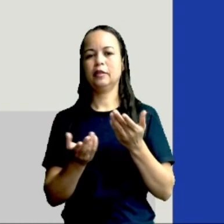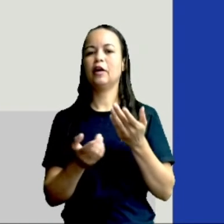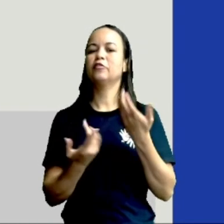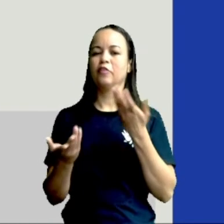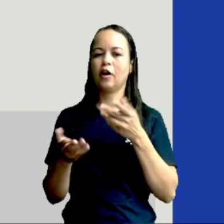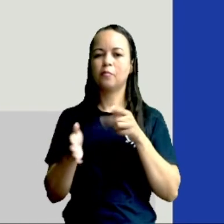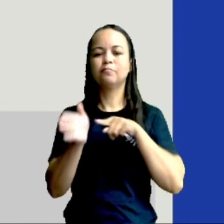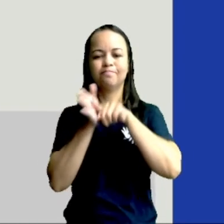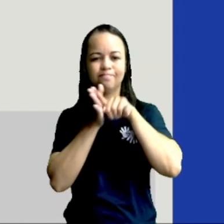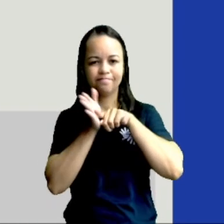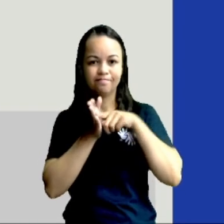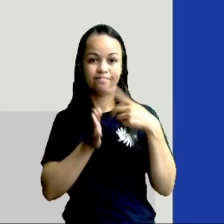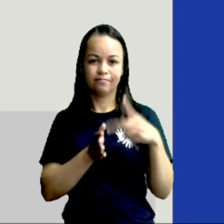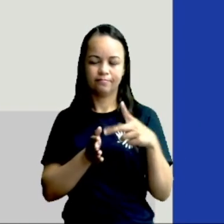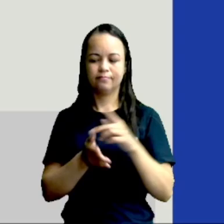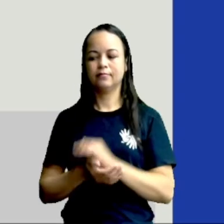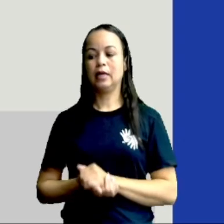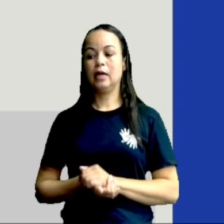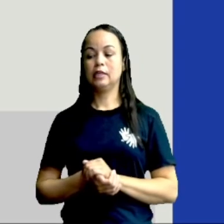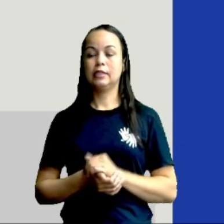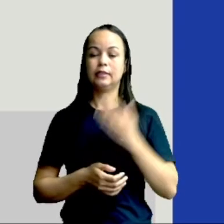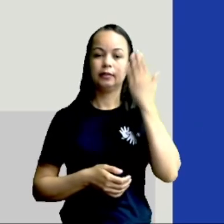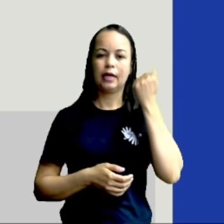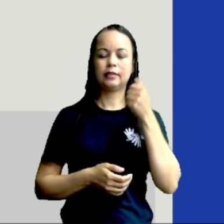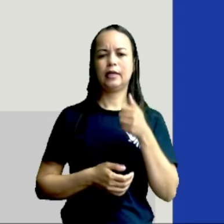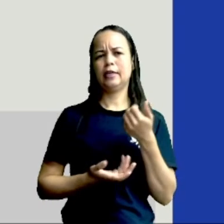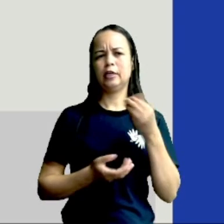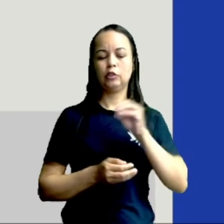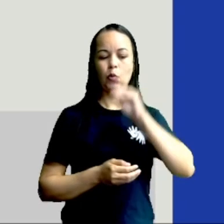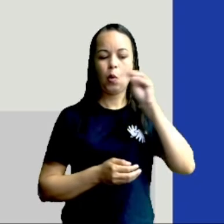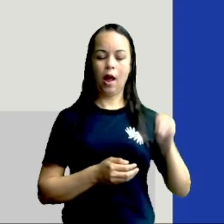vamos analisar isso aí. Se eu já sei que de um lado eu tenho